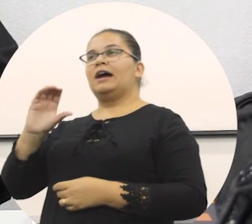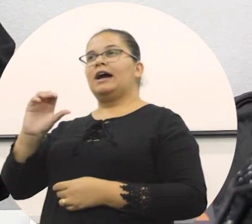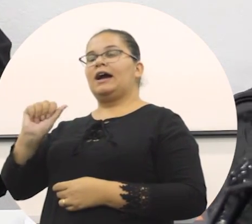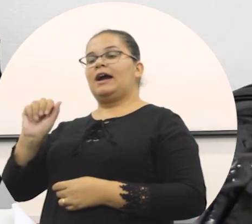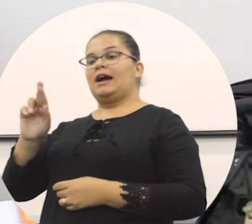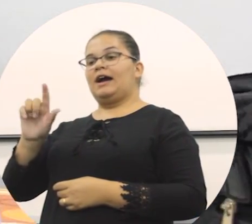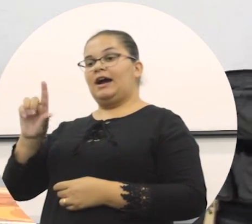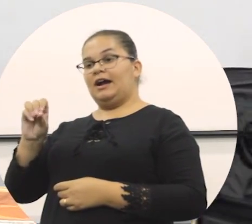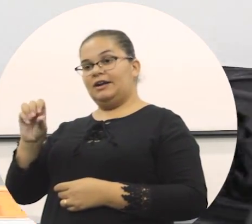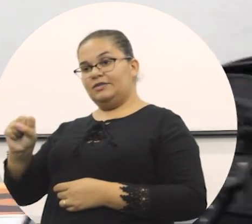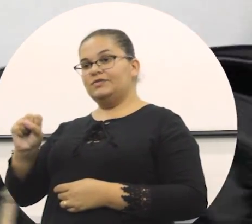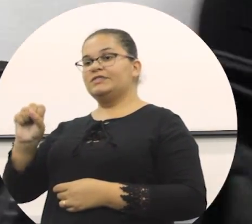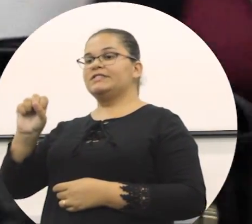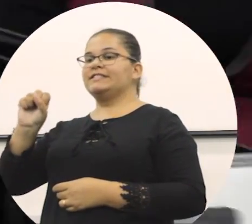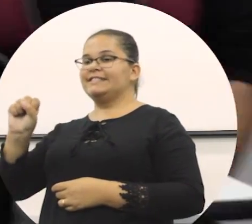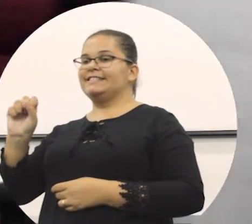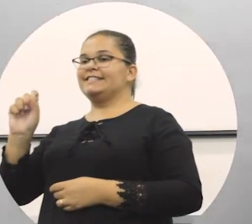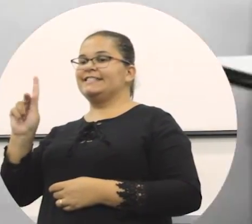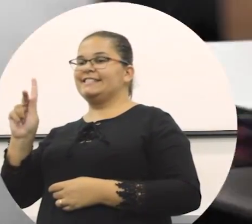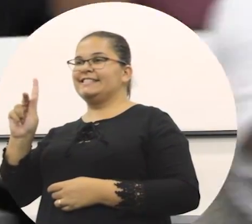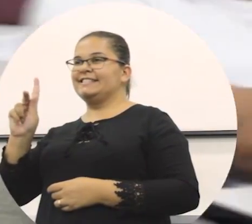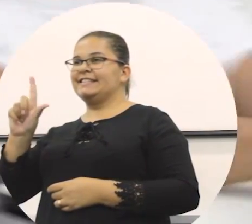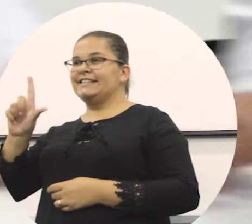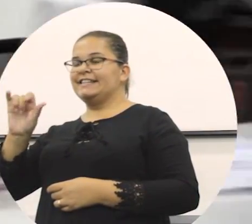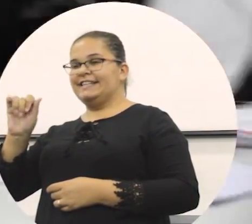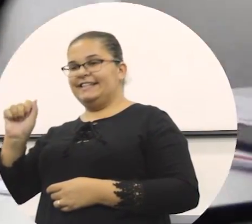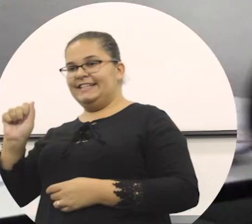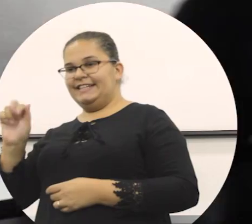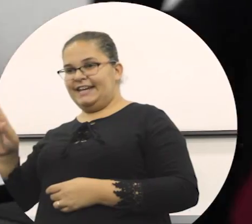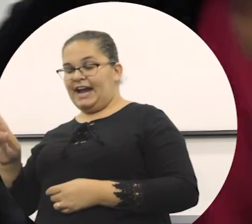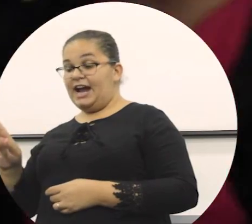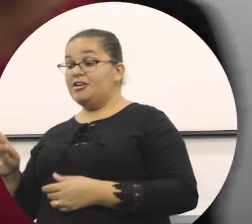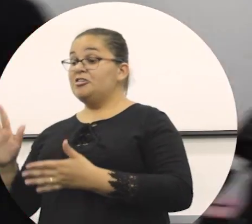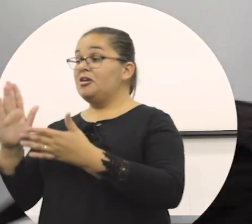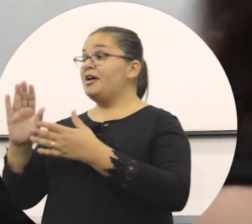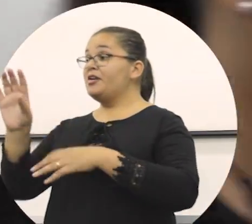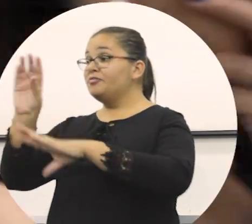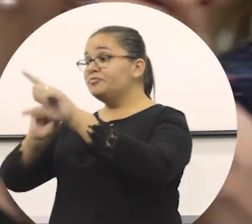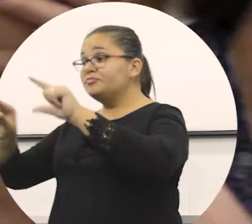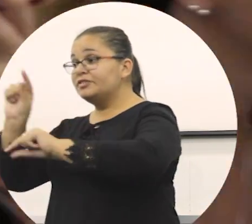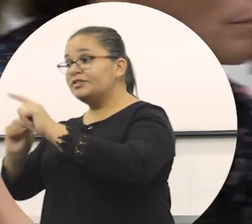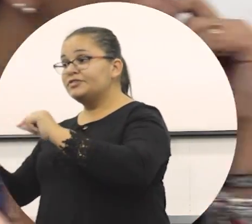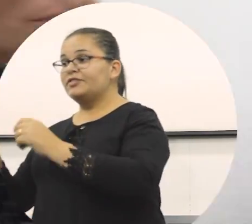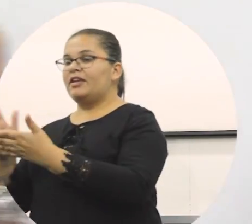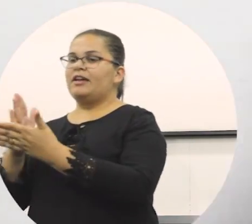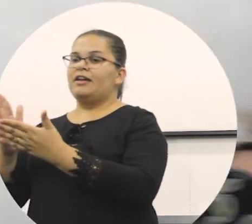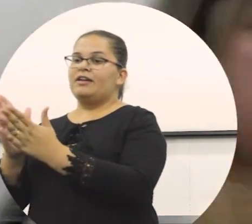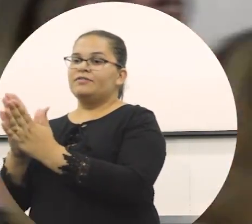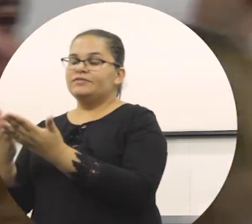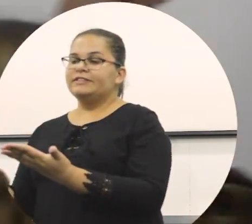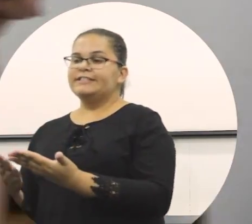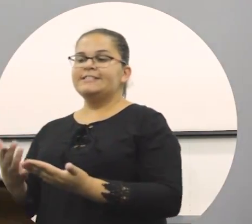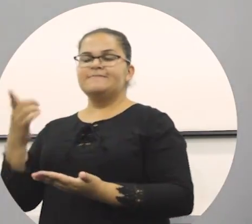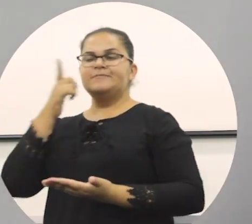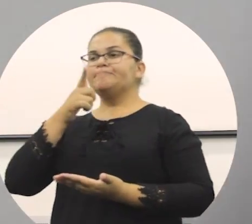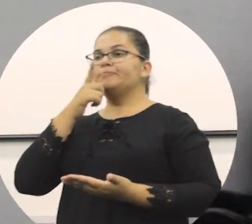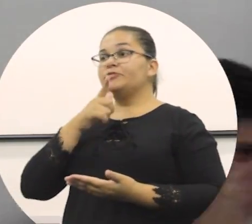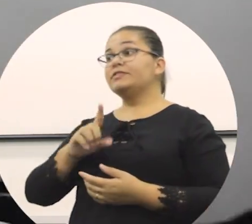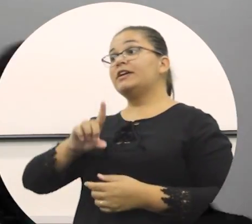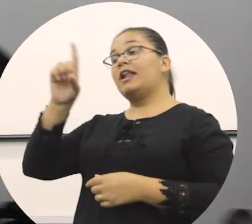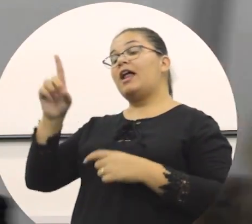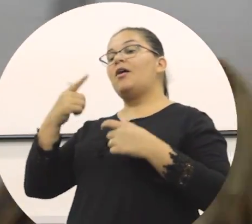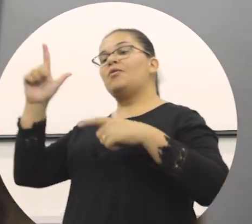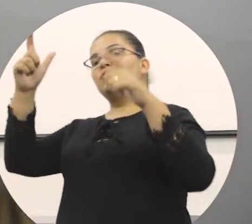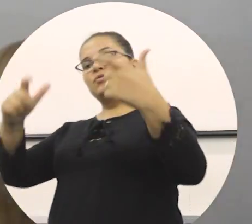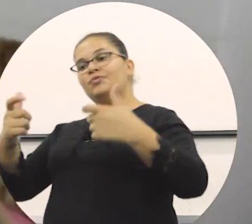proficiência. Até levei os níveis que a gente já tinha separado lá para a gente usar na EMEPS, mas infelizmente lá não se efetivou. Mas em São Bernardo também